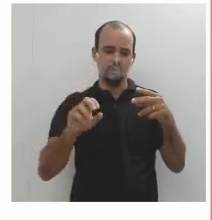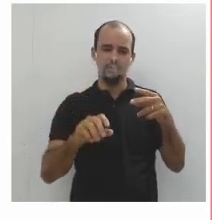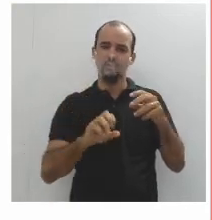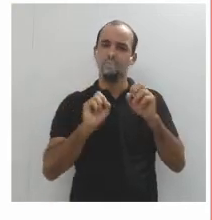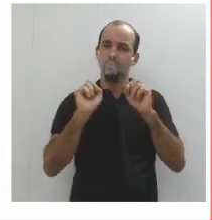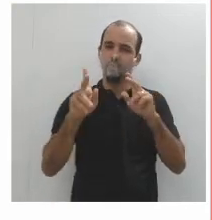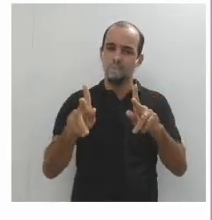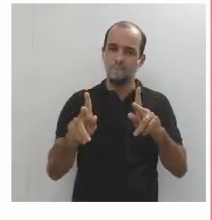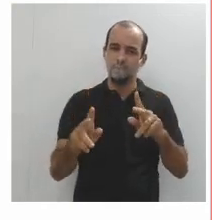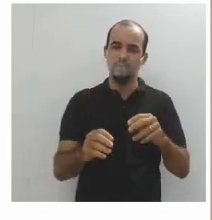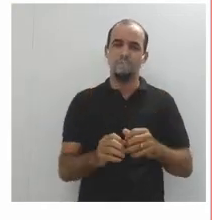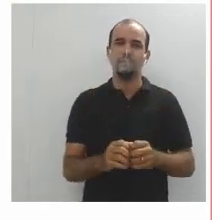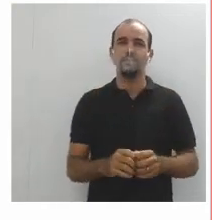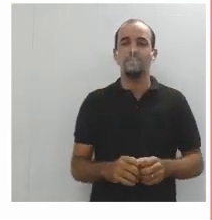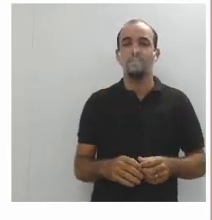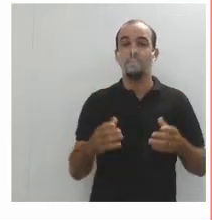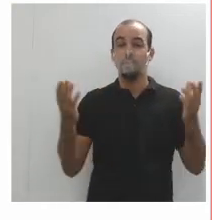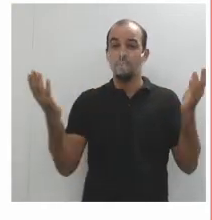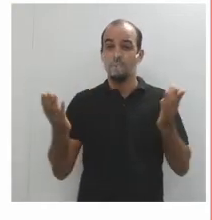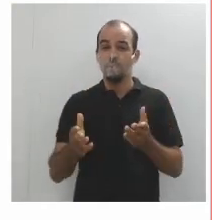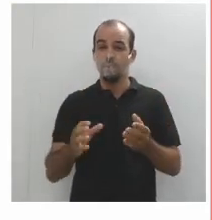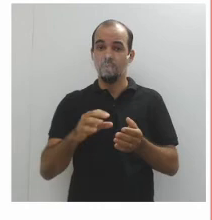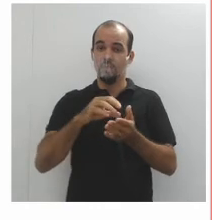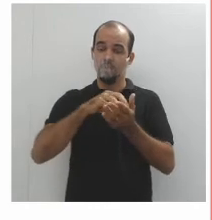exercícios para a gente